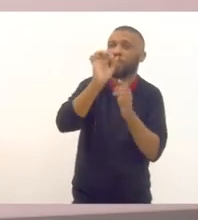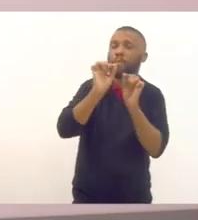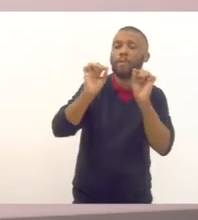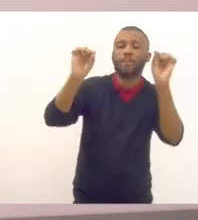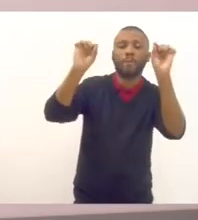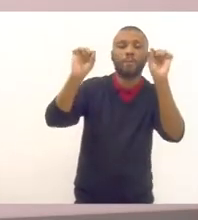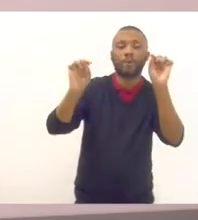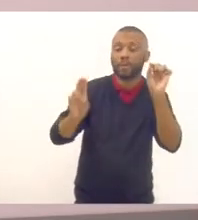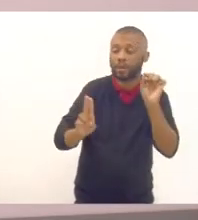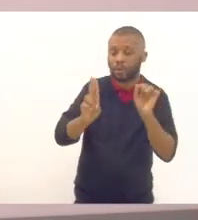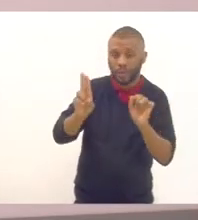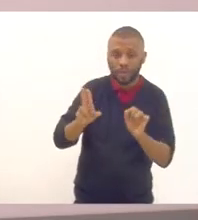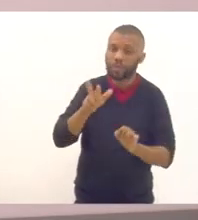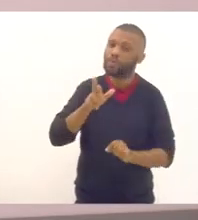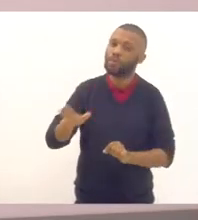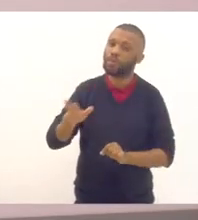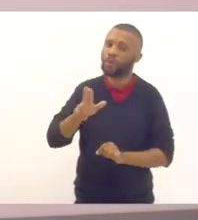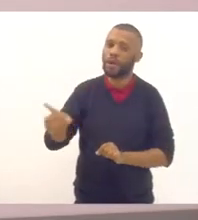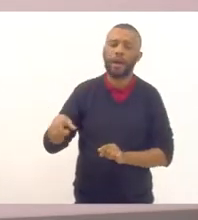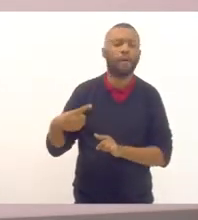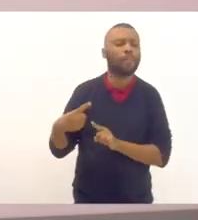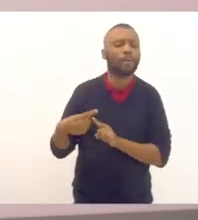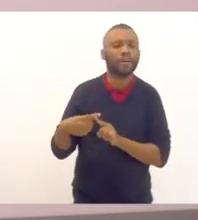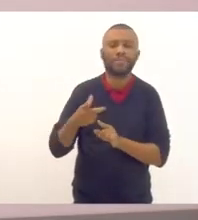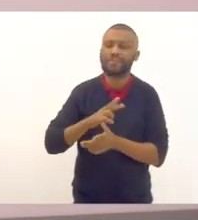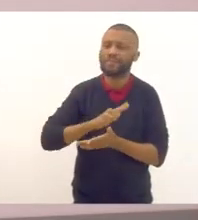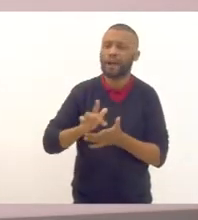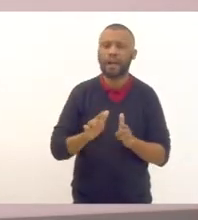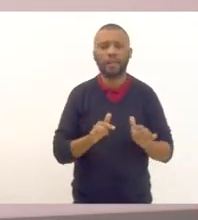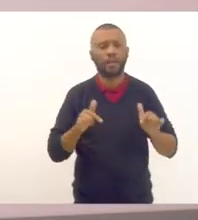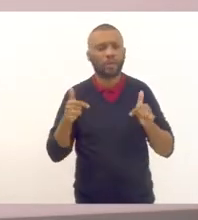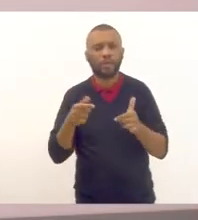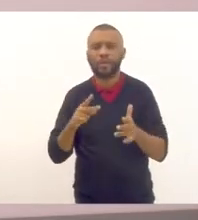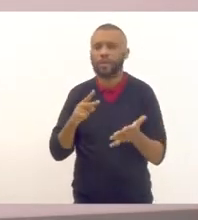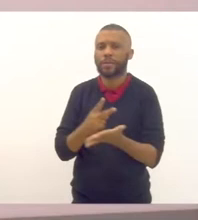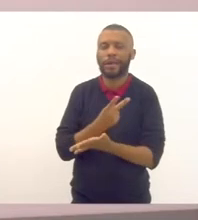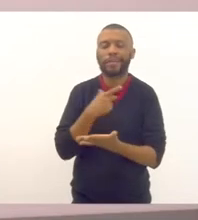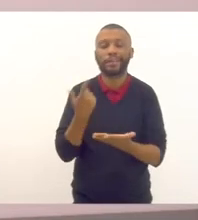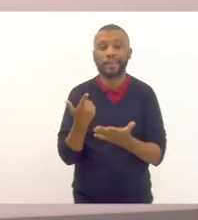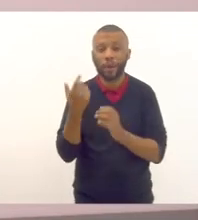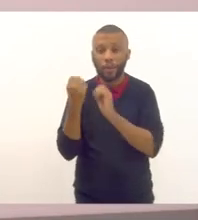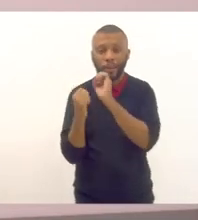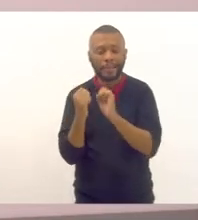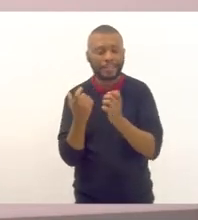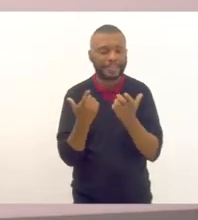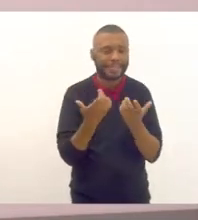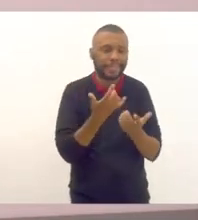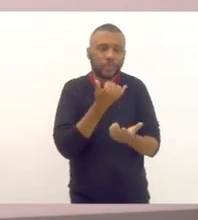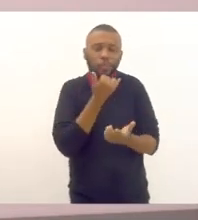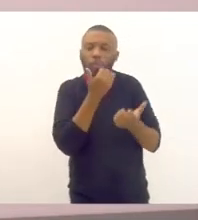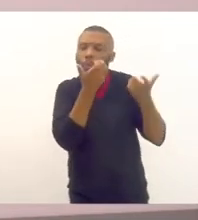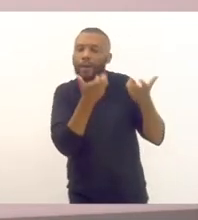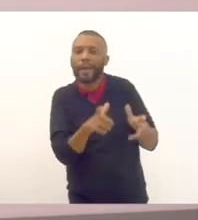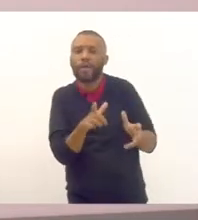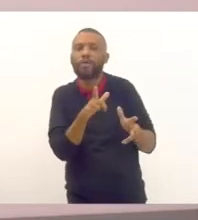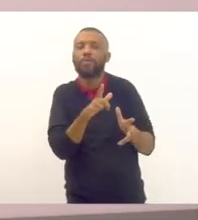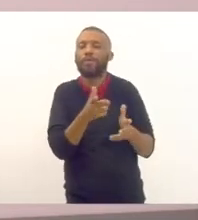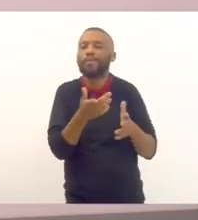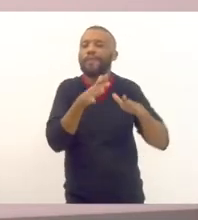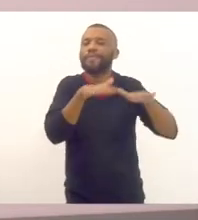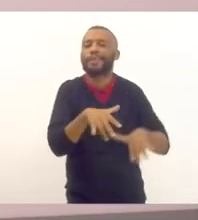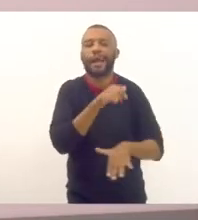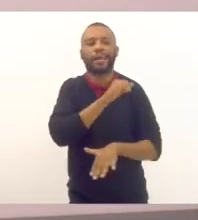são um conjunto de coisas que vão acontecendo que afastam o empresário, as empresas do Rio de